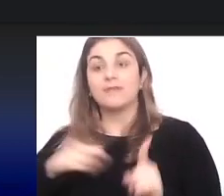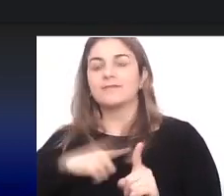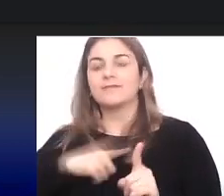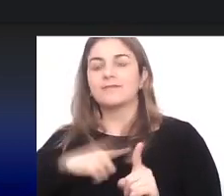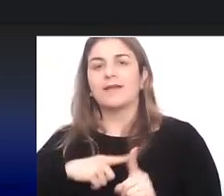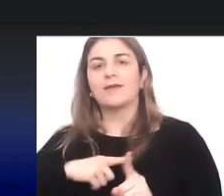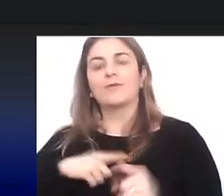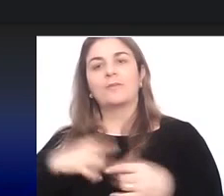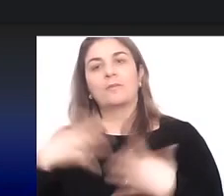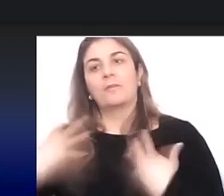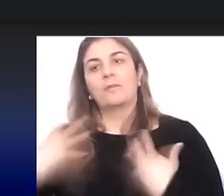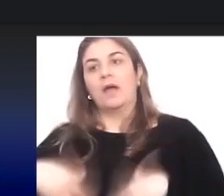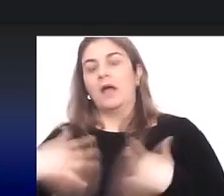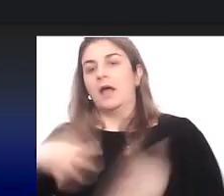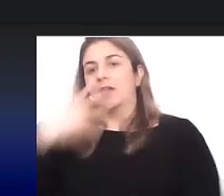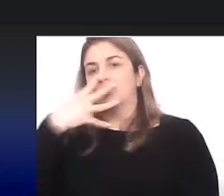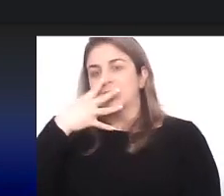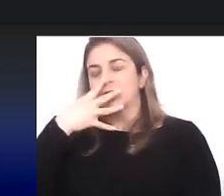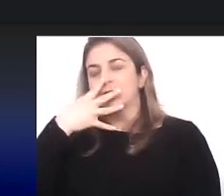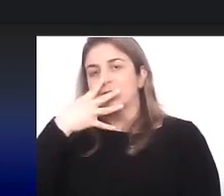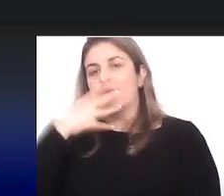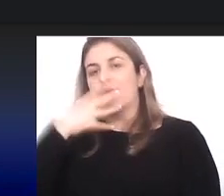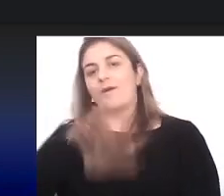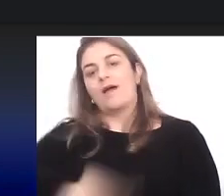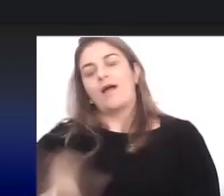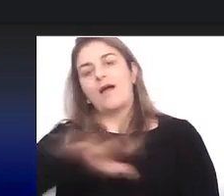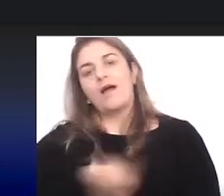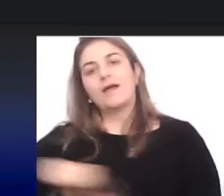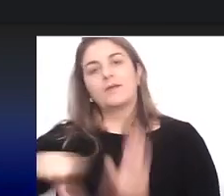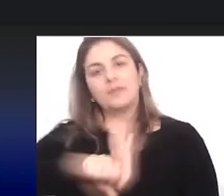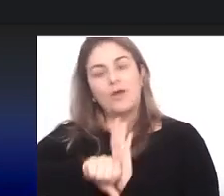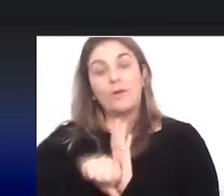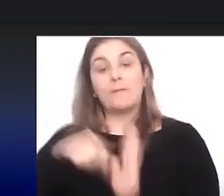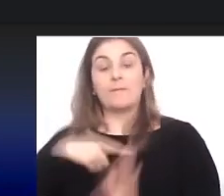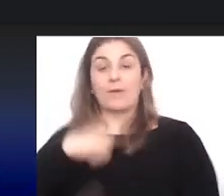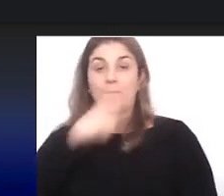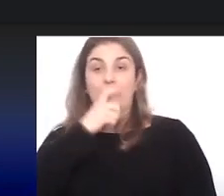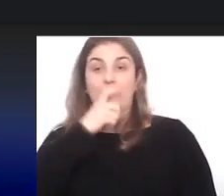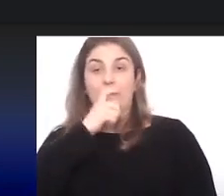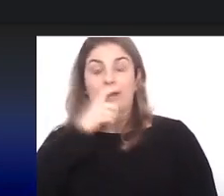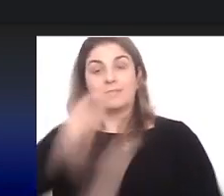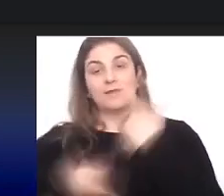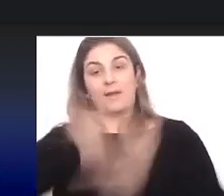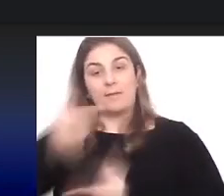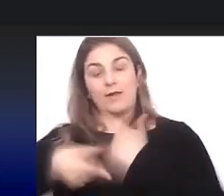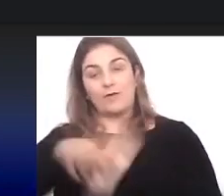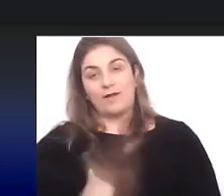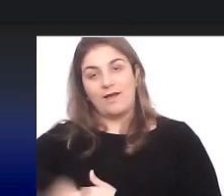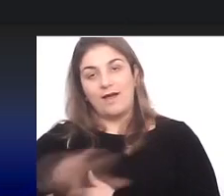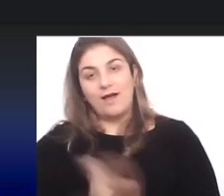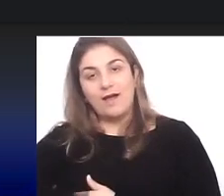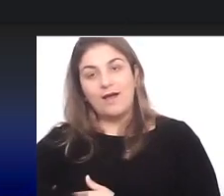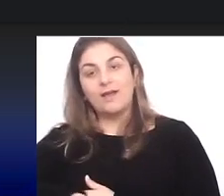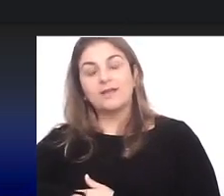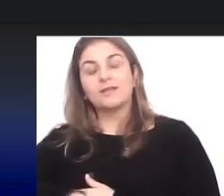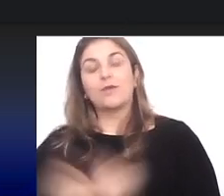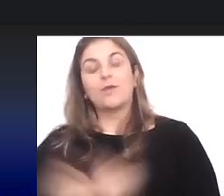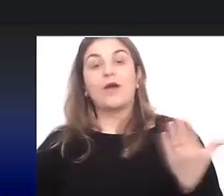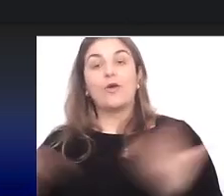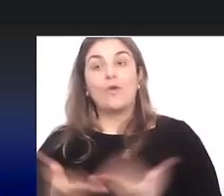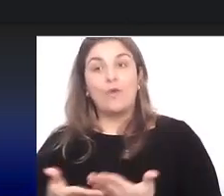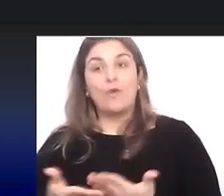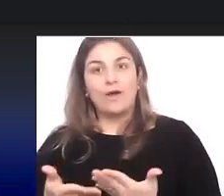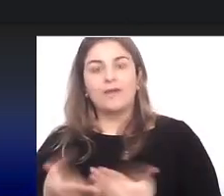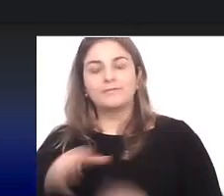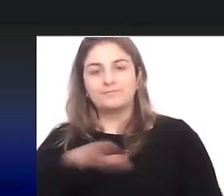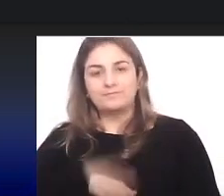direito penal. Meu pai foi um criminalista de júri. E, na atualidade, leio muito sobre